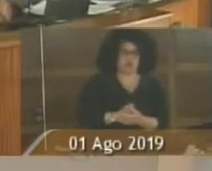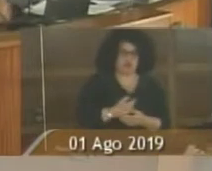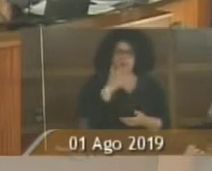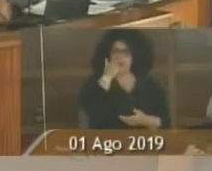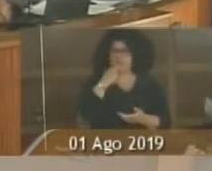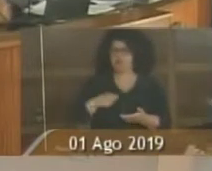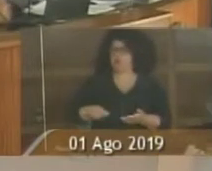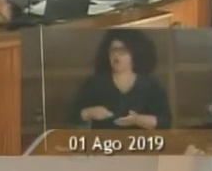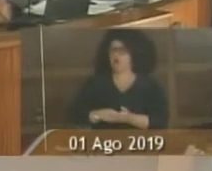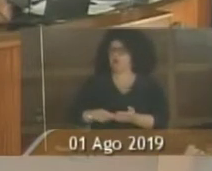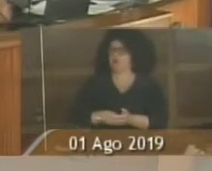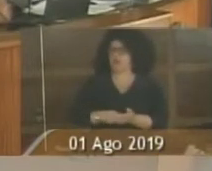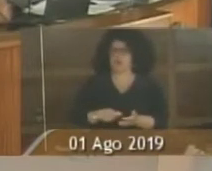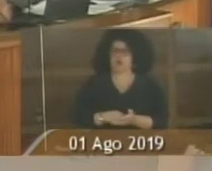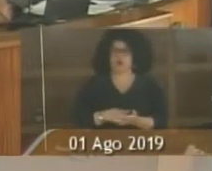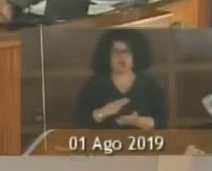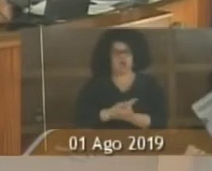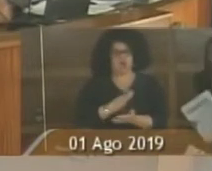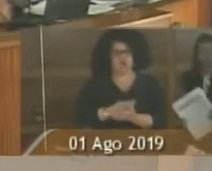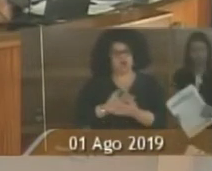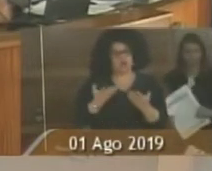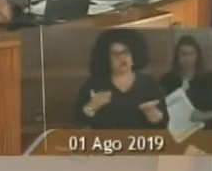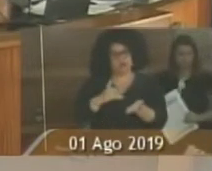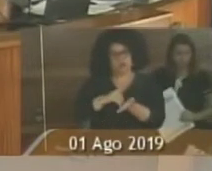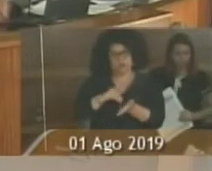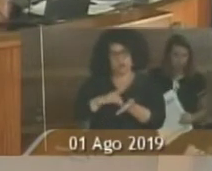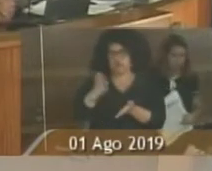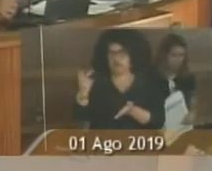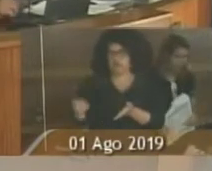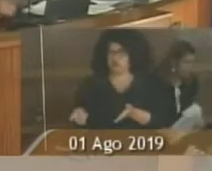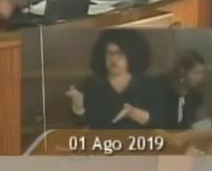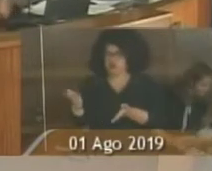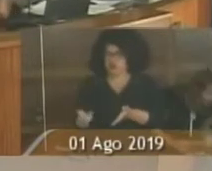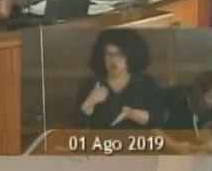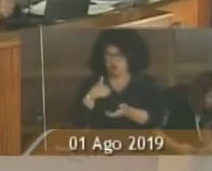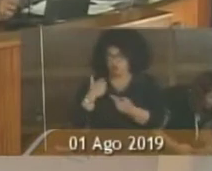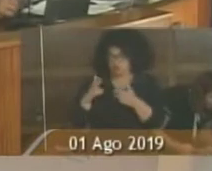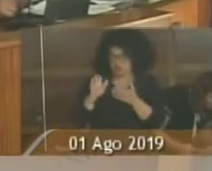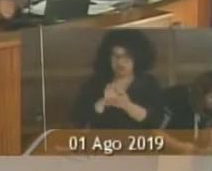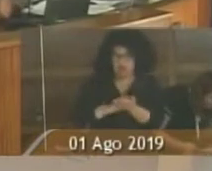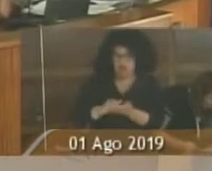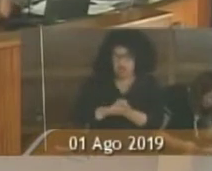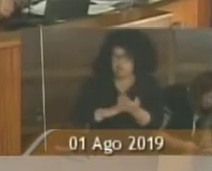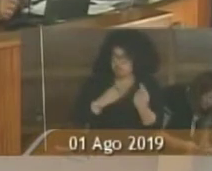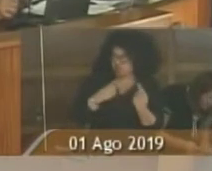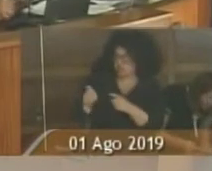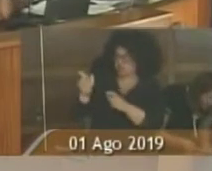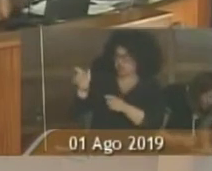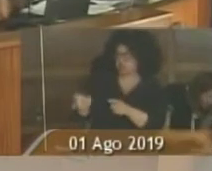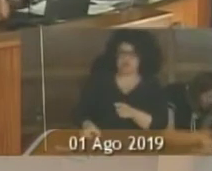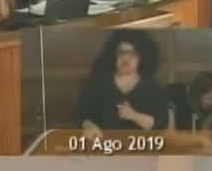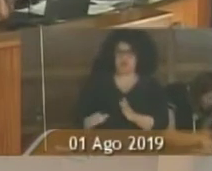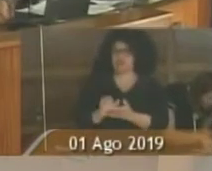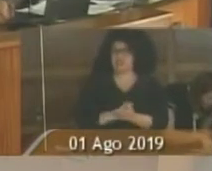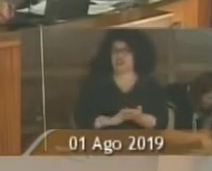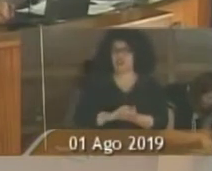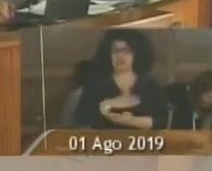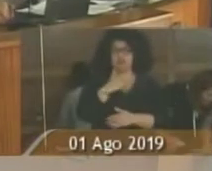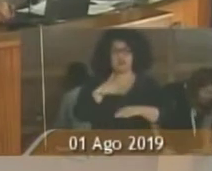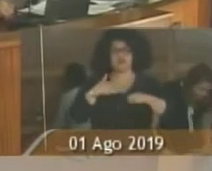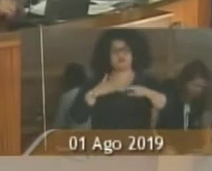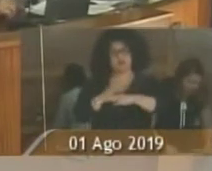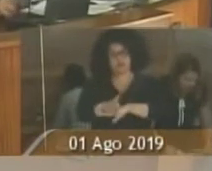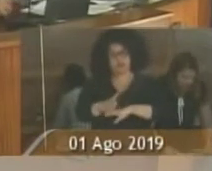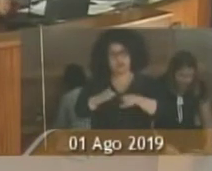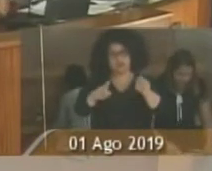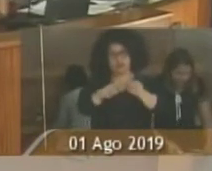barra nisso. Entendeu? Então, secretário, assim, não tenho nada contra ele, mas ele tem que fazer a parte dele. E fui lá no gabinete dele várias